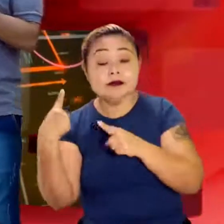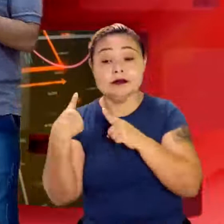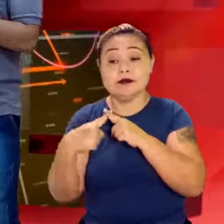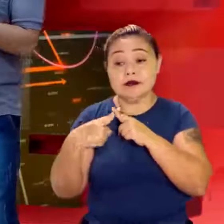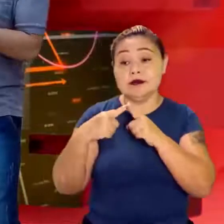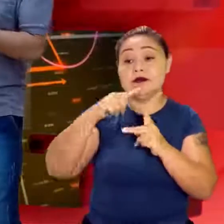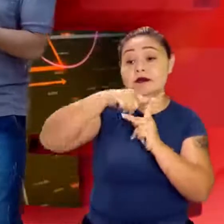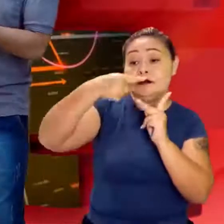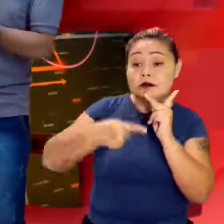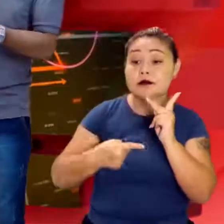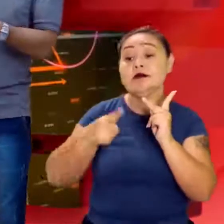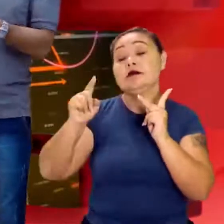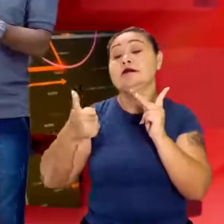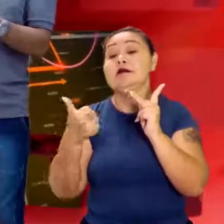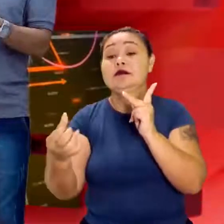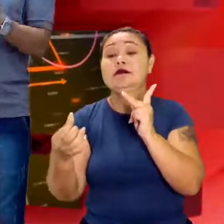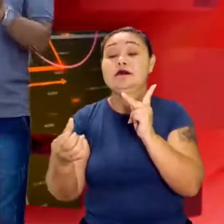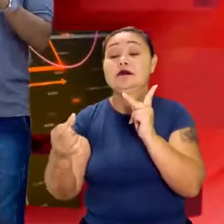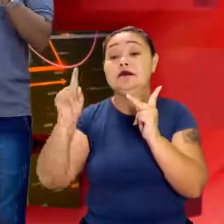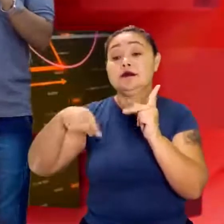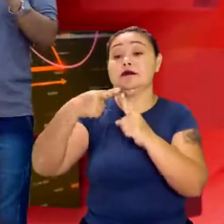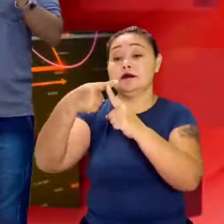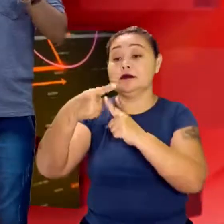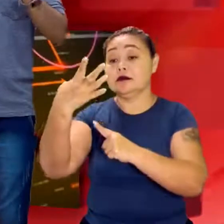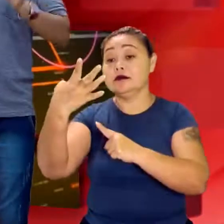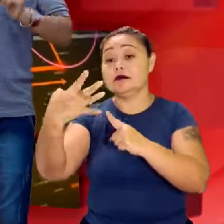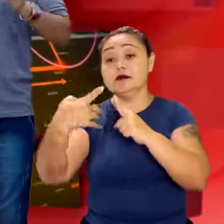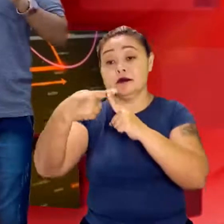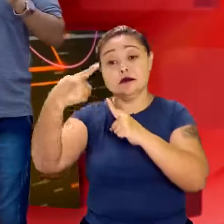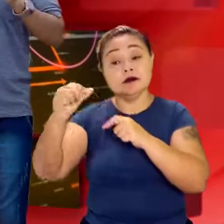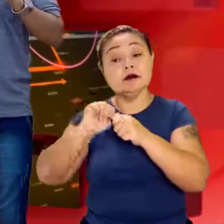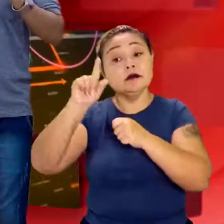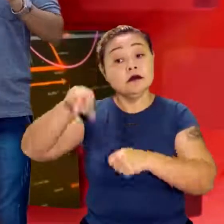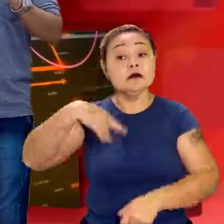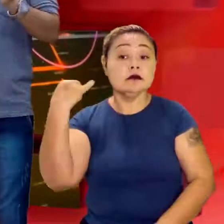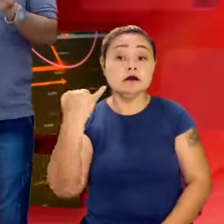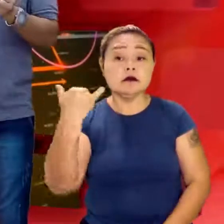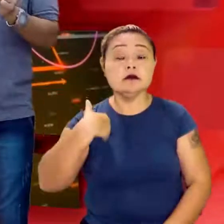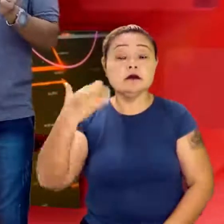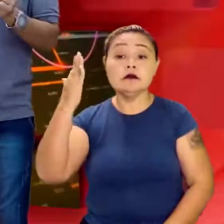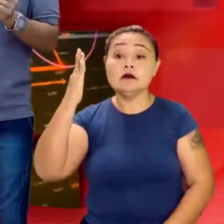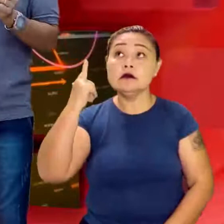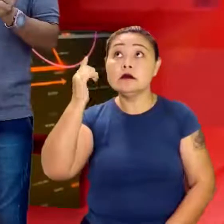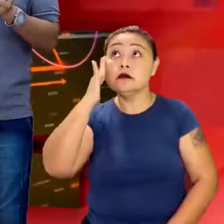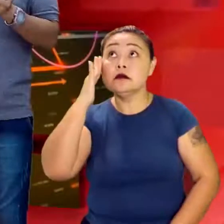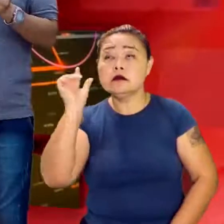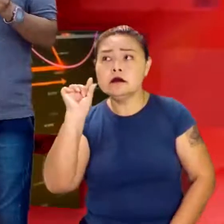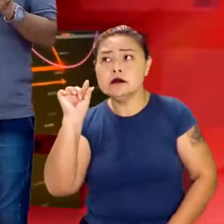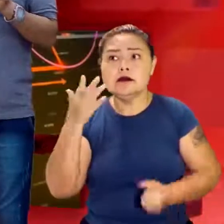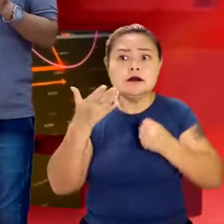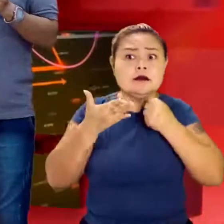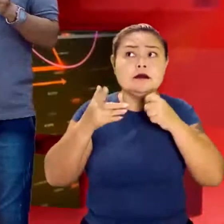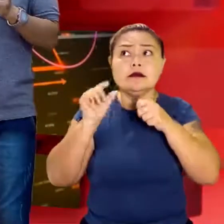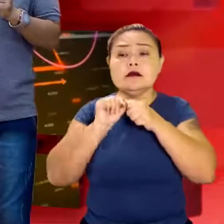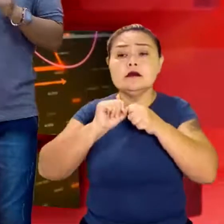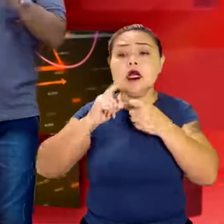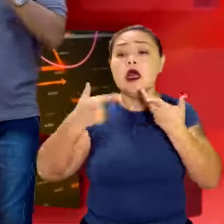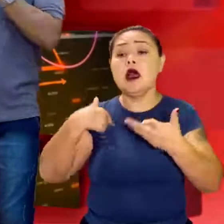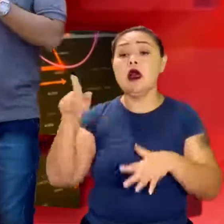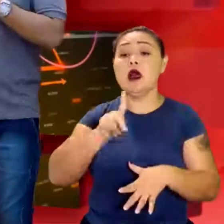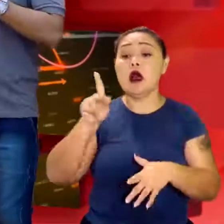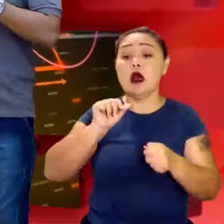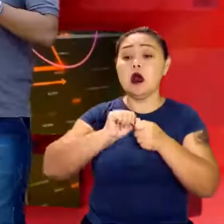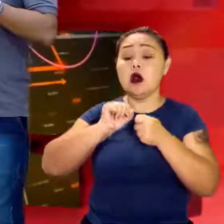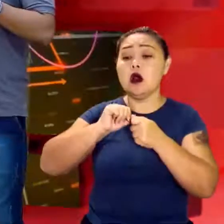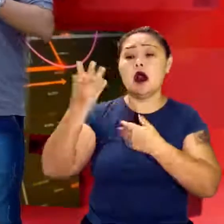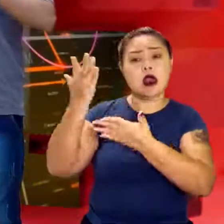quê? Porque 4 vezes 4 é 16. É importante que você tenha pelo menos noção. Ah, professor, então eu vou usar